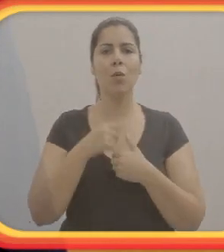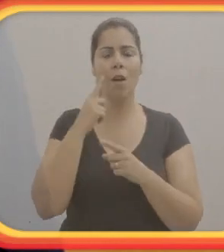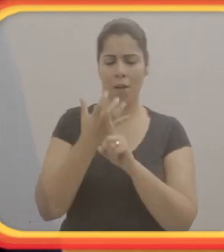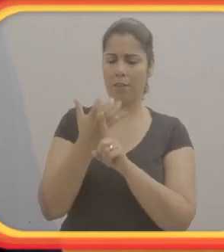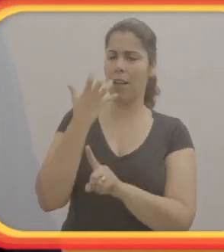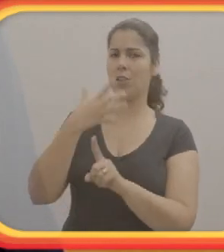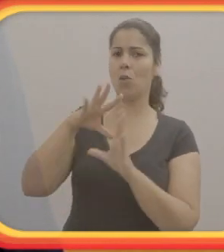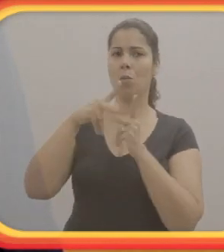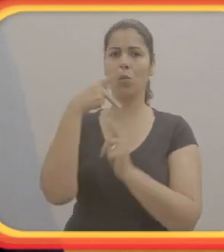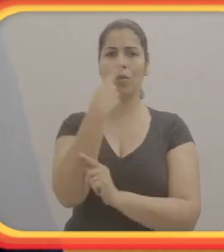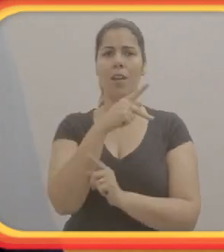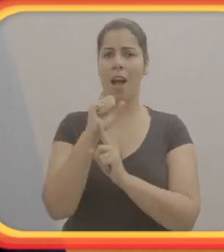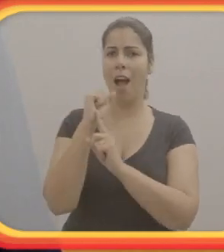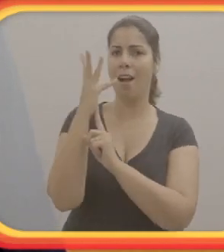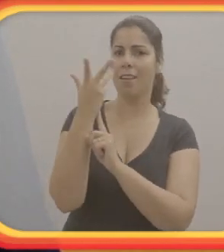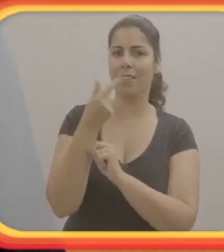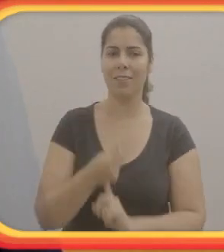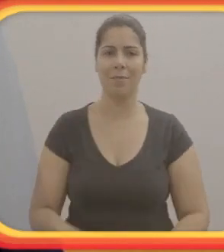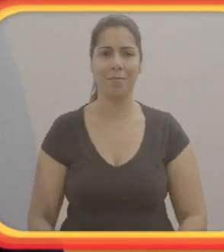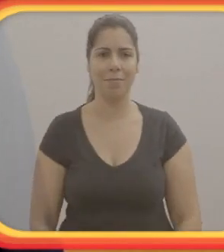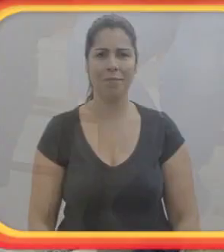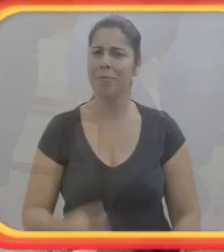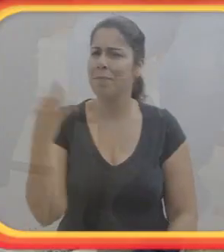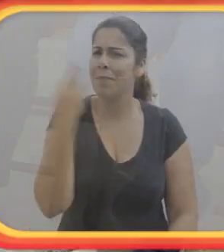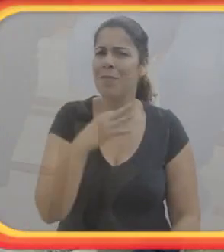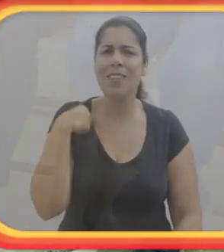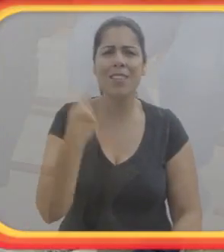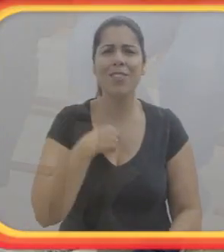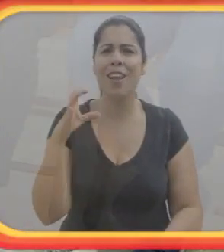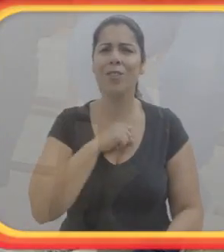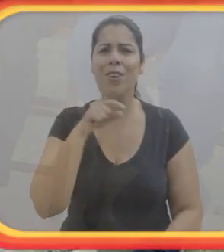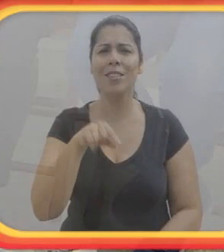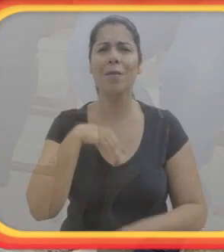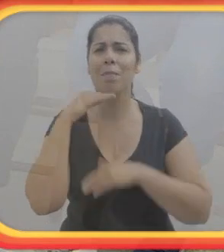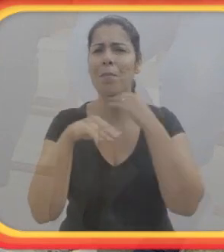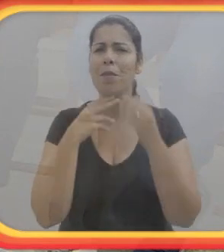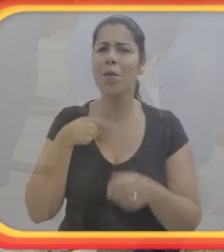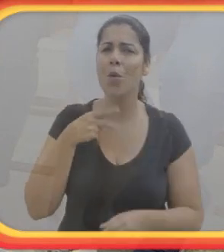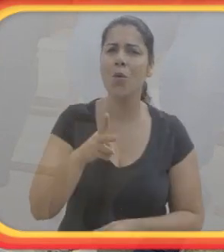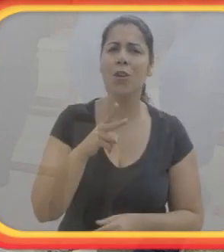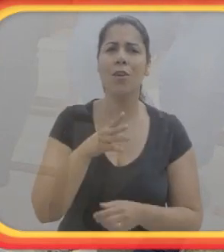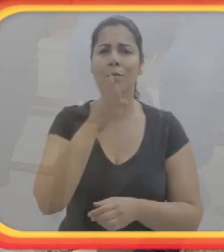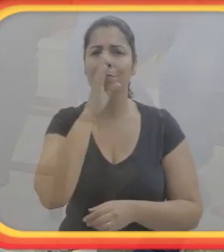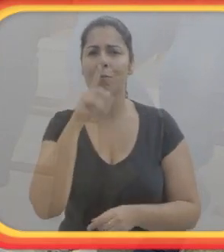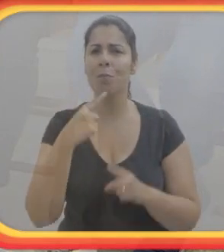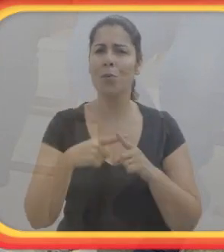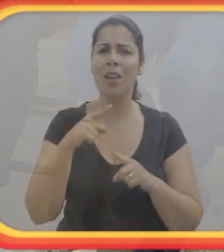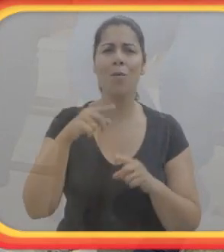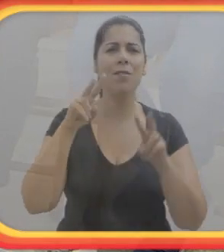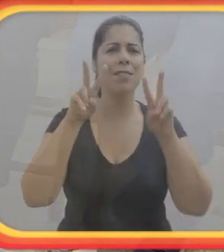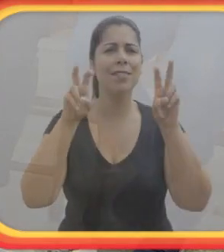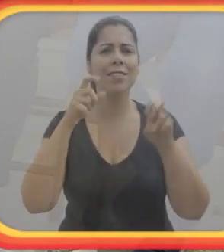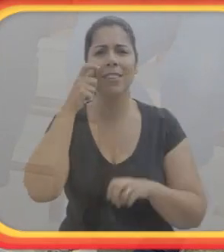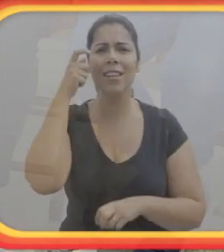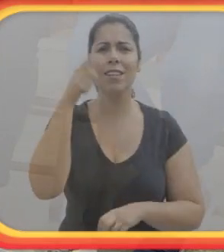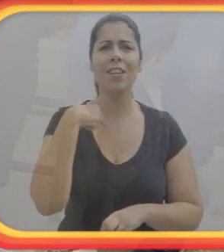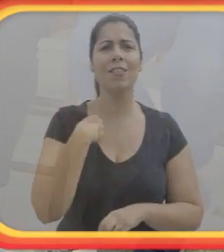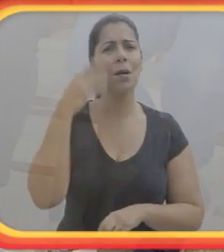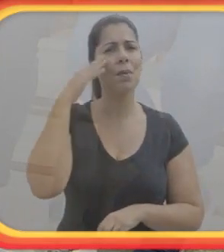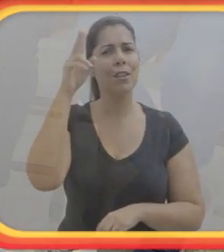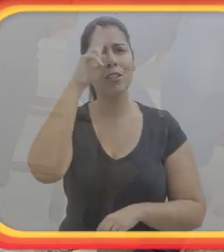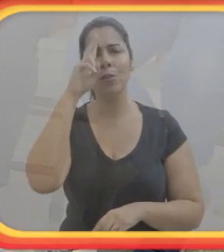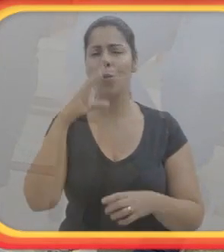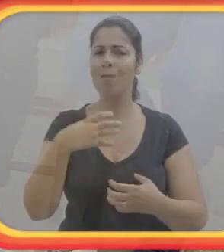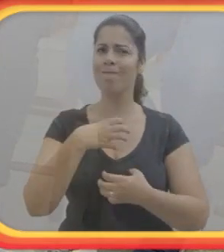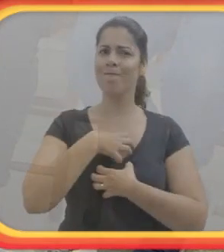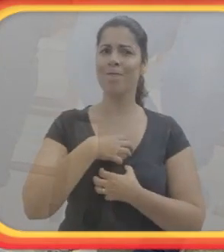acompanhando, porque é muito interessante a gente saber dessas histórias e realmente se inspirar. Desculpa. E também